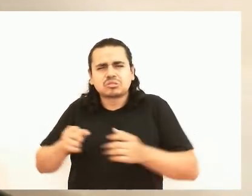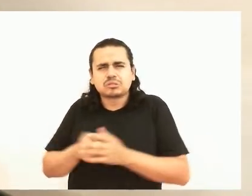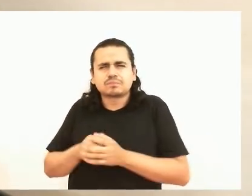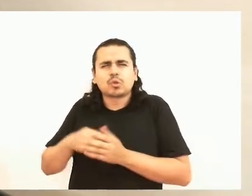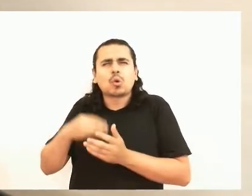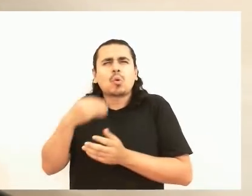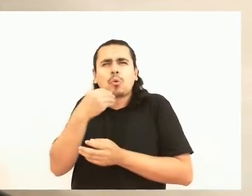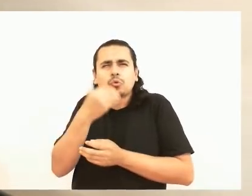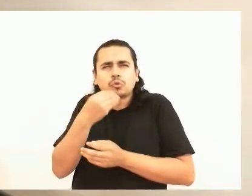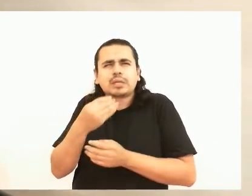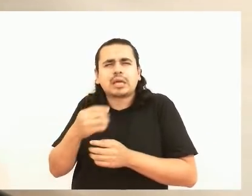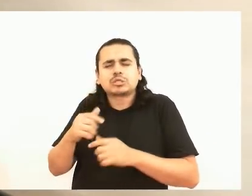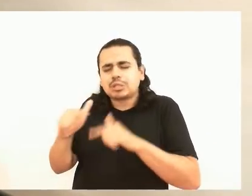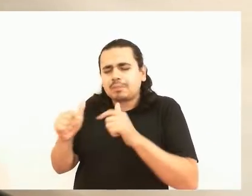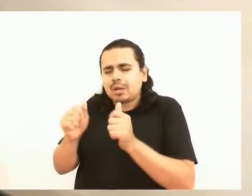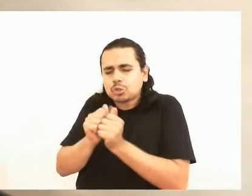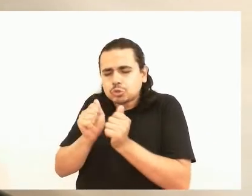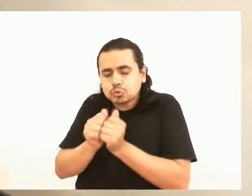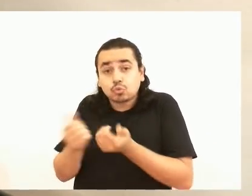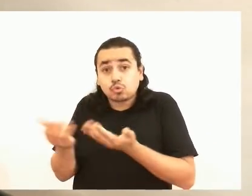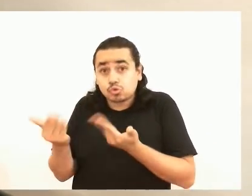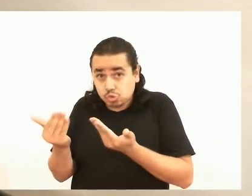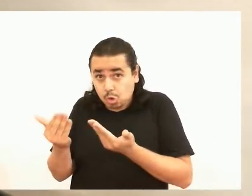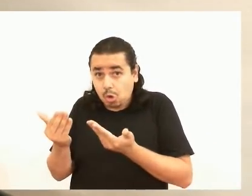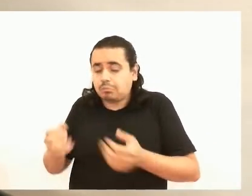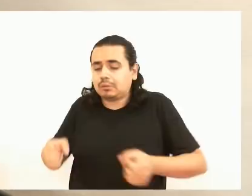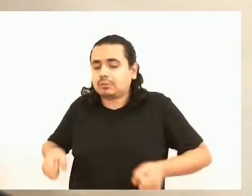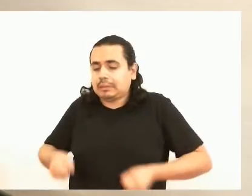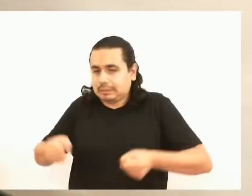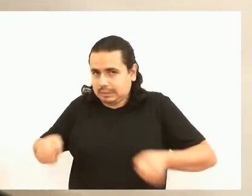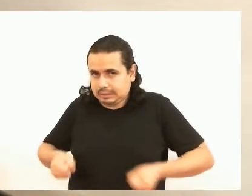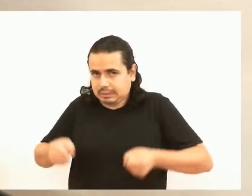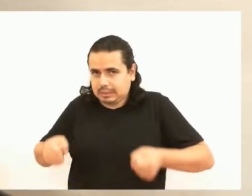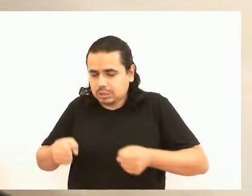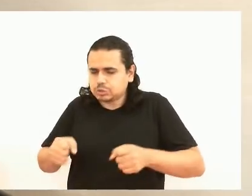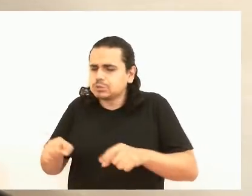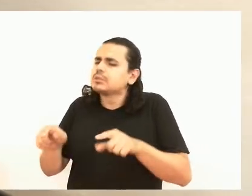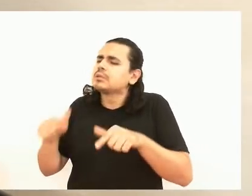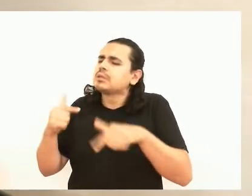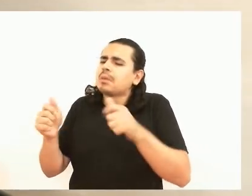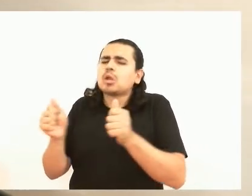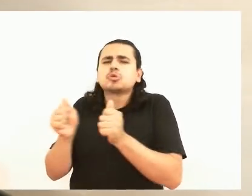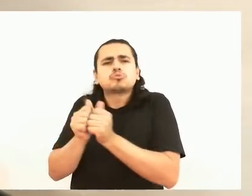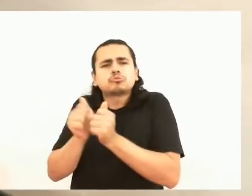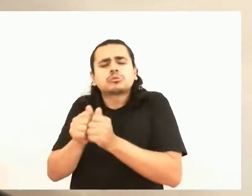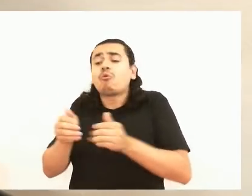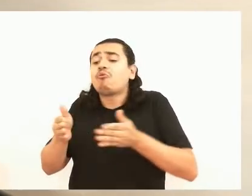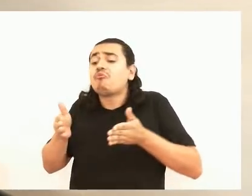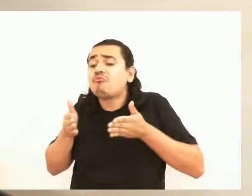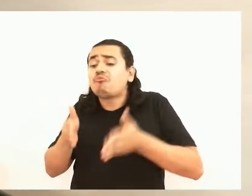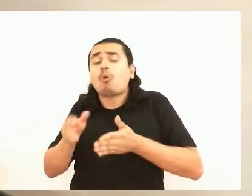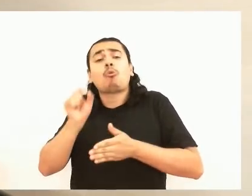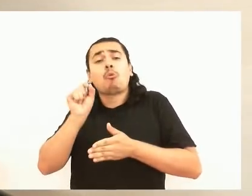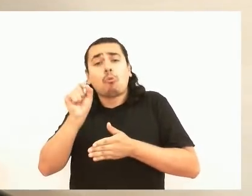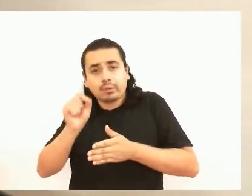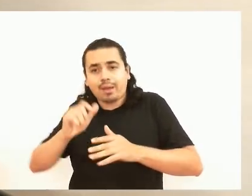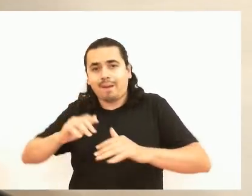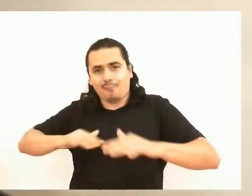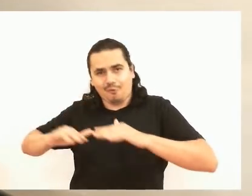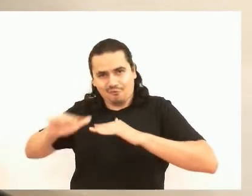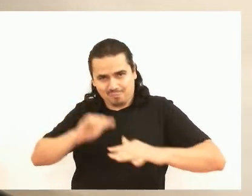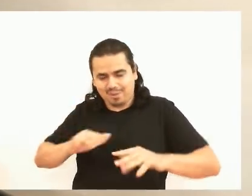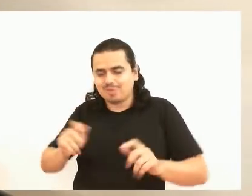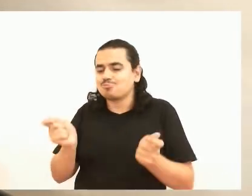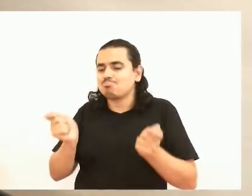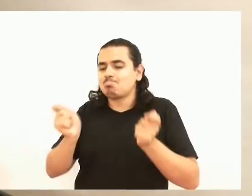oportunidades só que não era criança era adolescente então é trazer o foco para as possibilidades do movimento